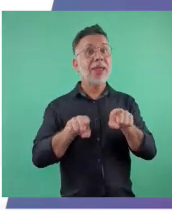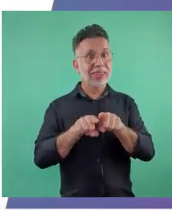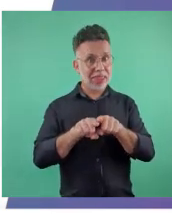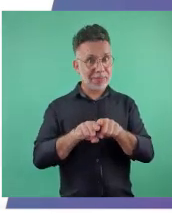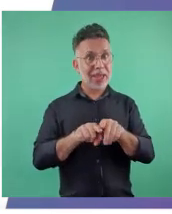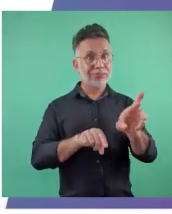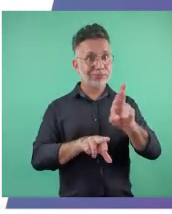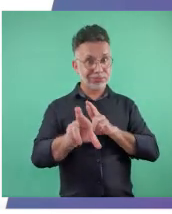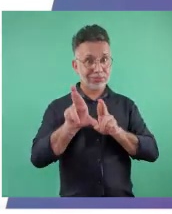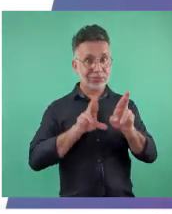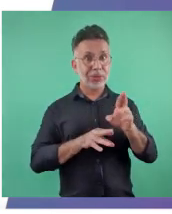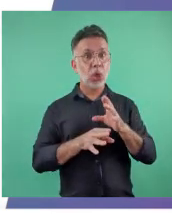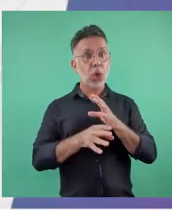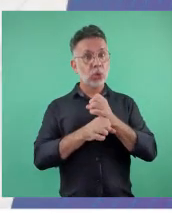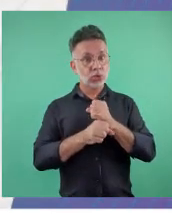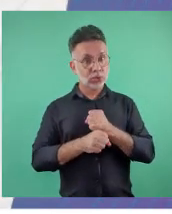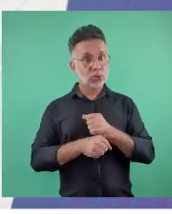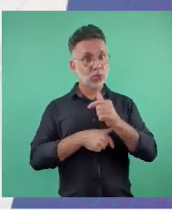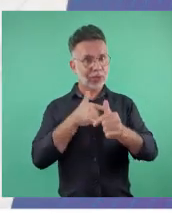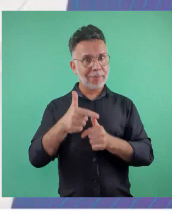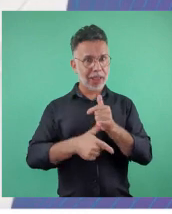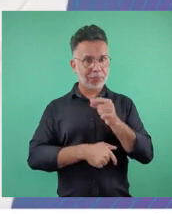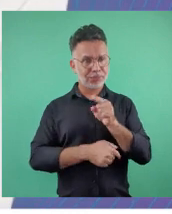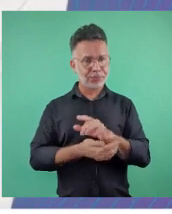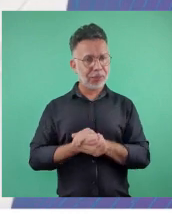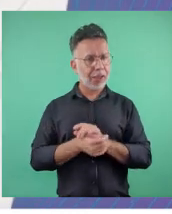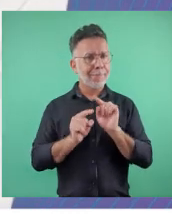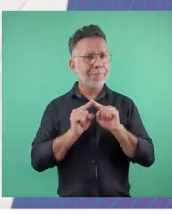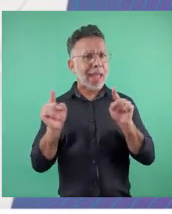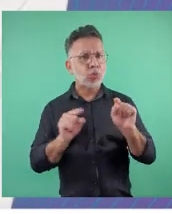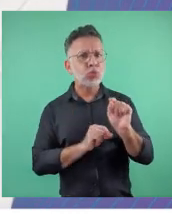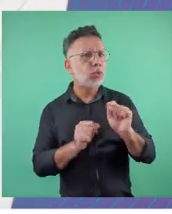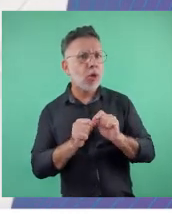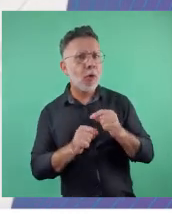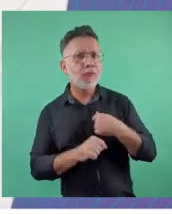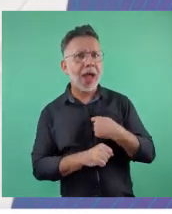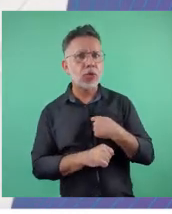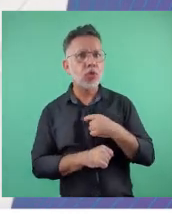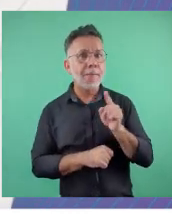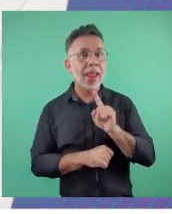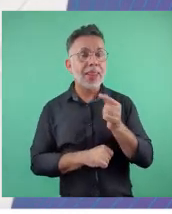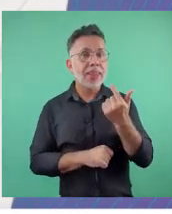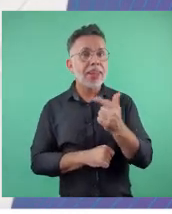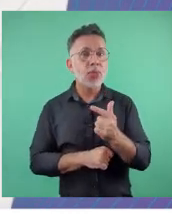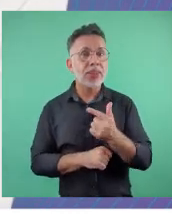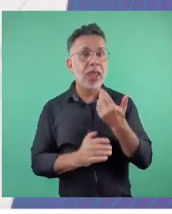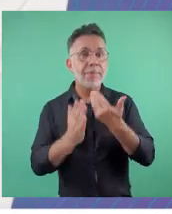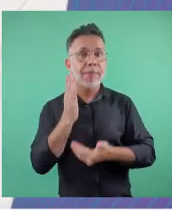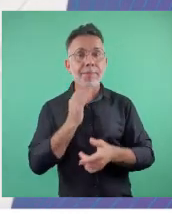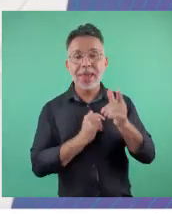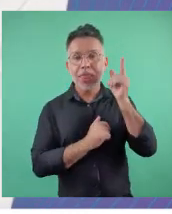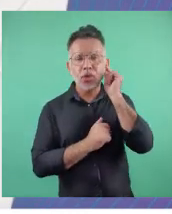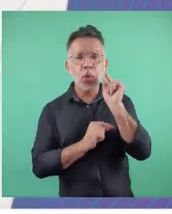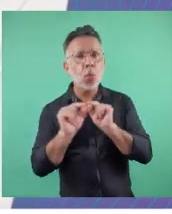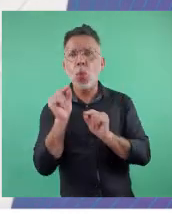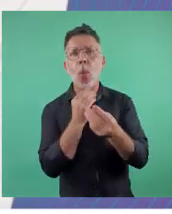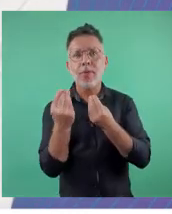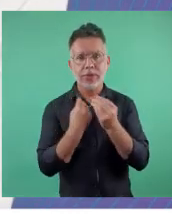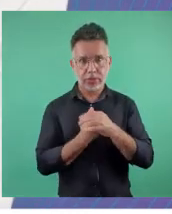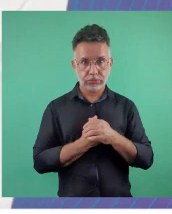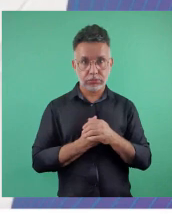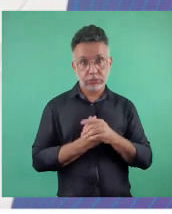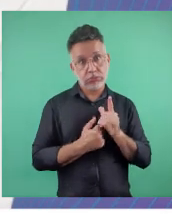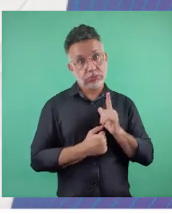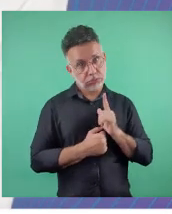muito resultados no trabalho. Mas o que eu faço para não ter uma perda